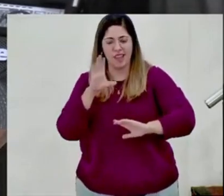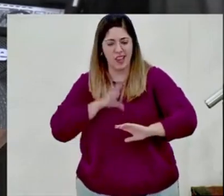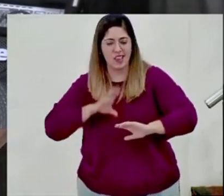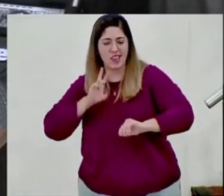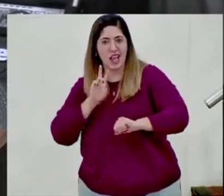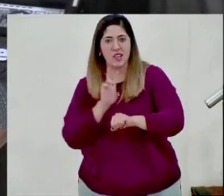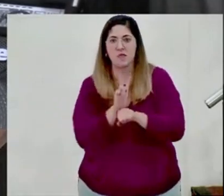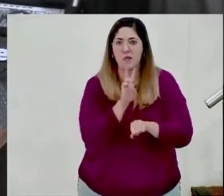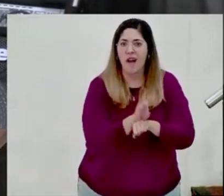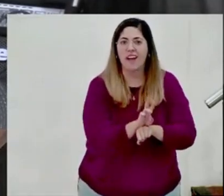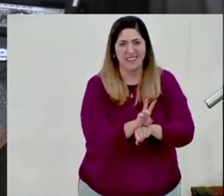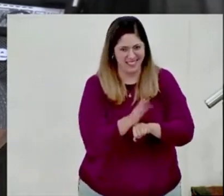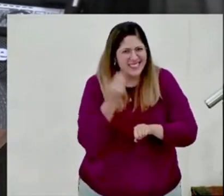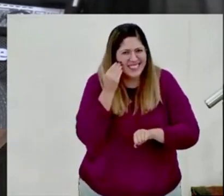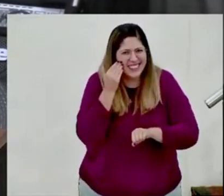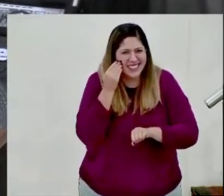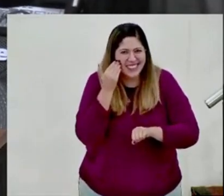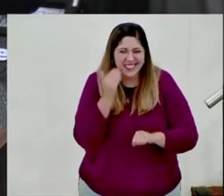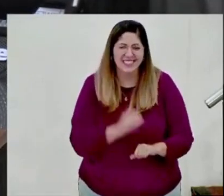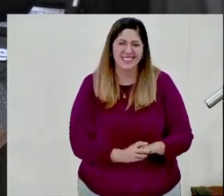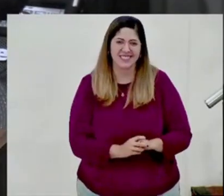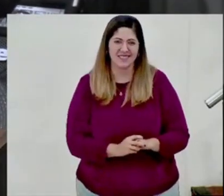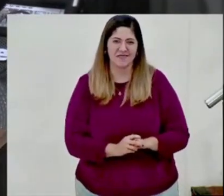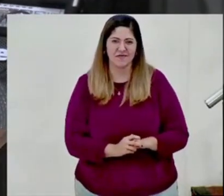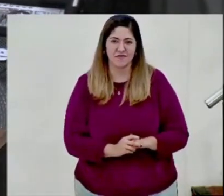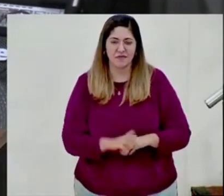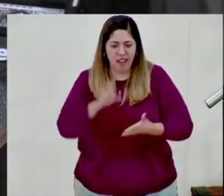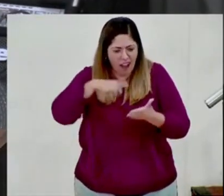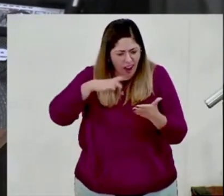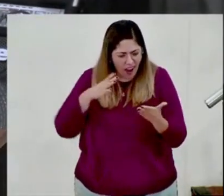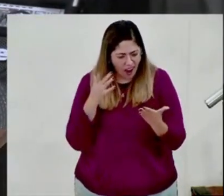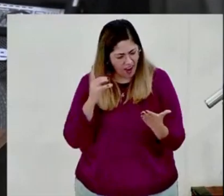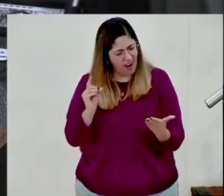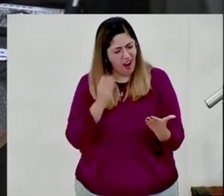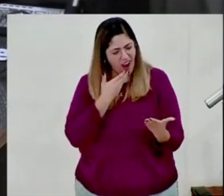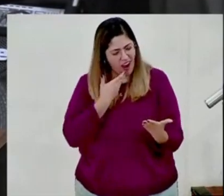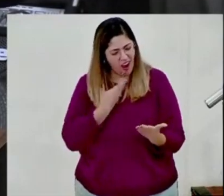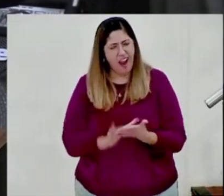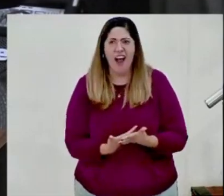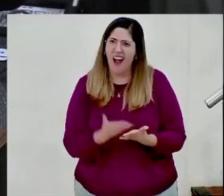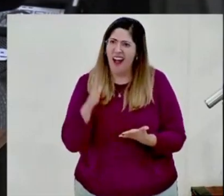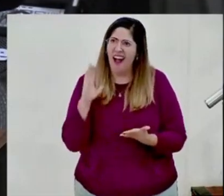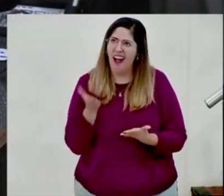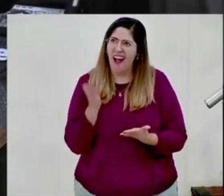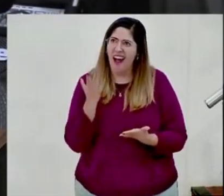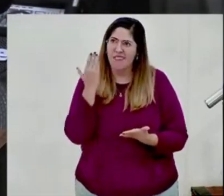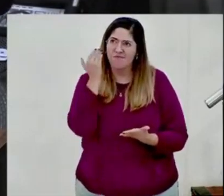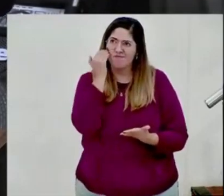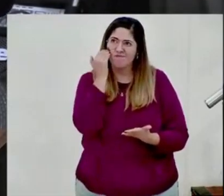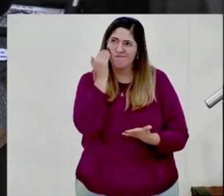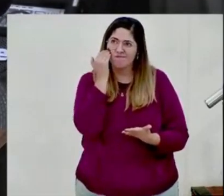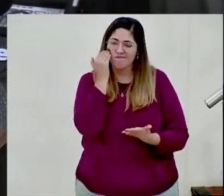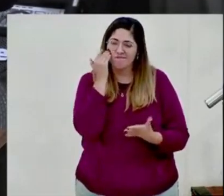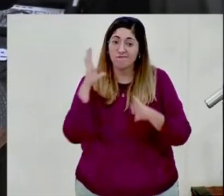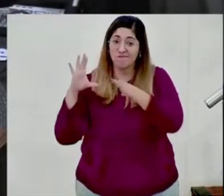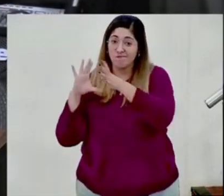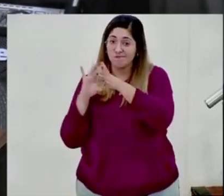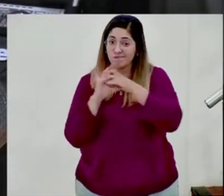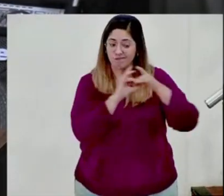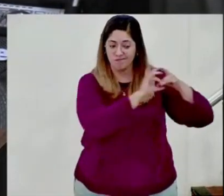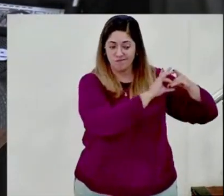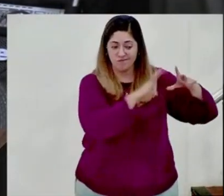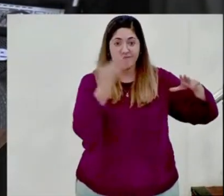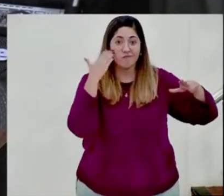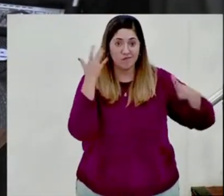seria protegida. Então a gente olha para a Escritura hoje e tem elementos adicionais para entender a